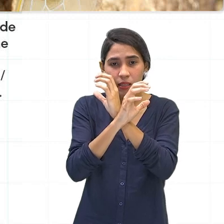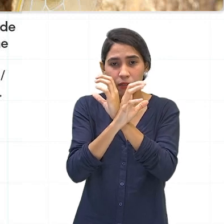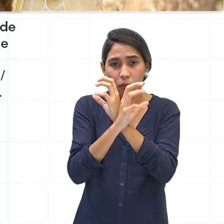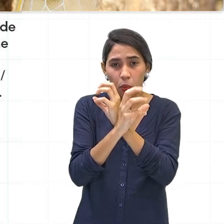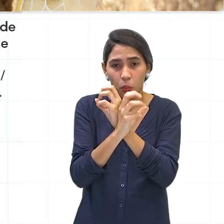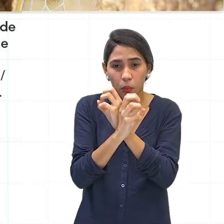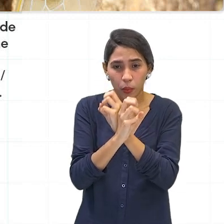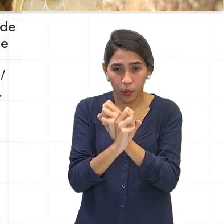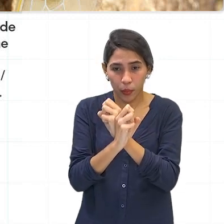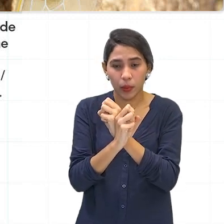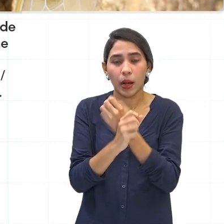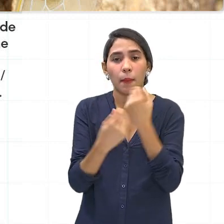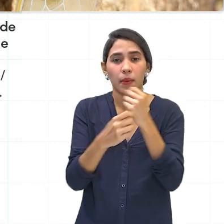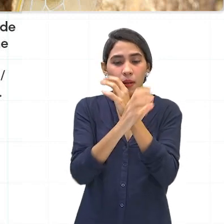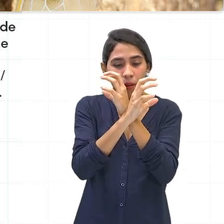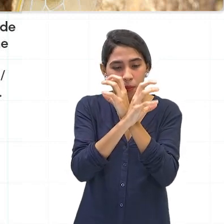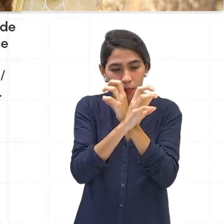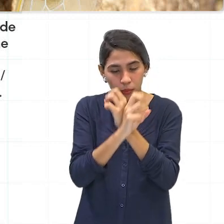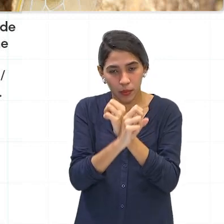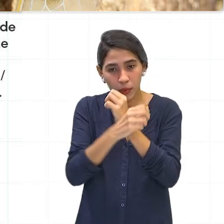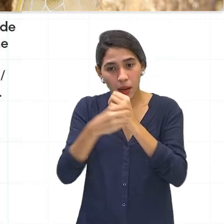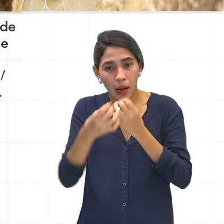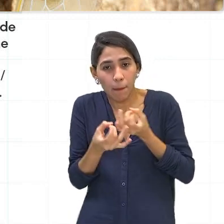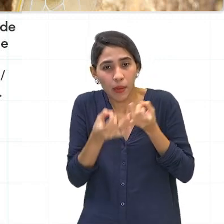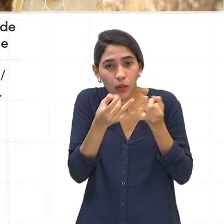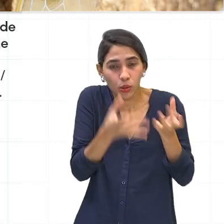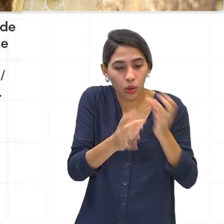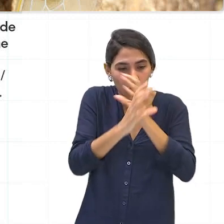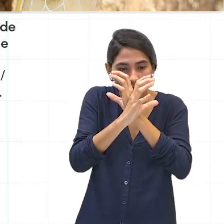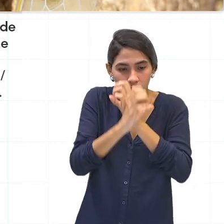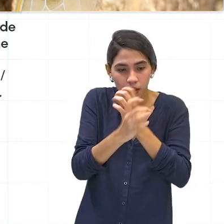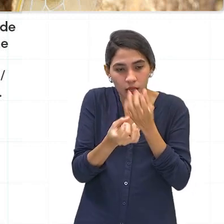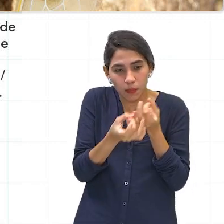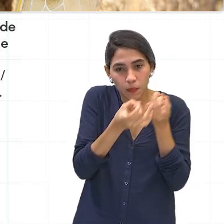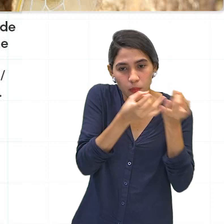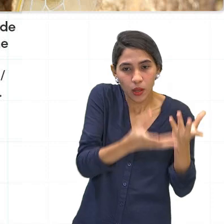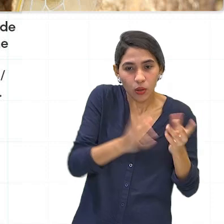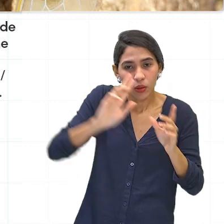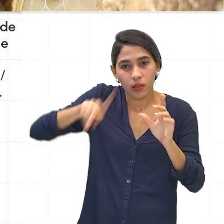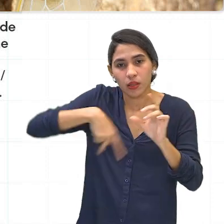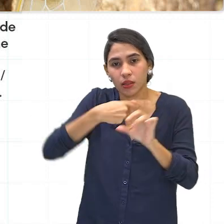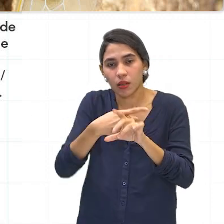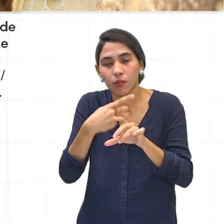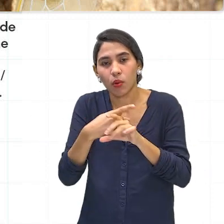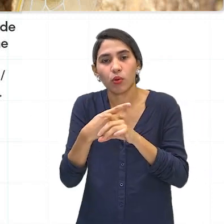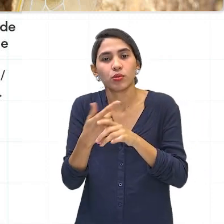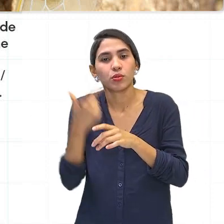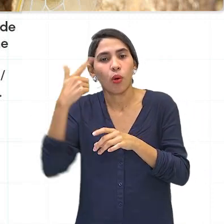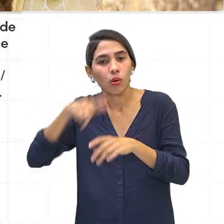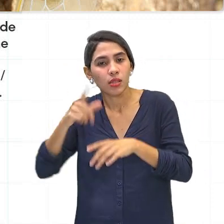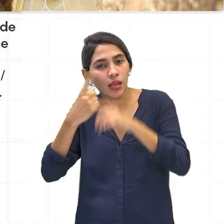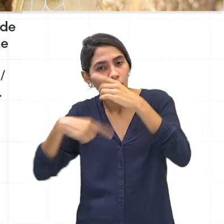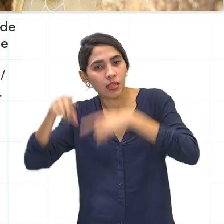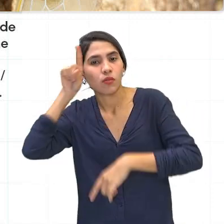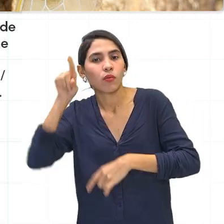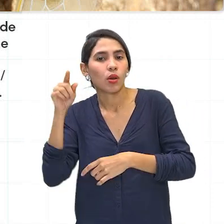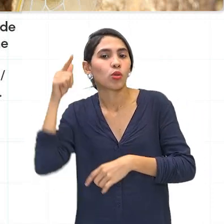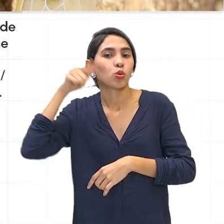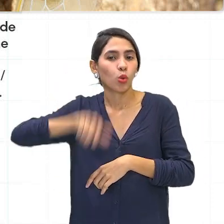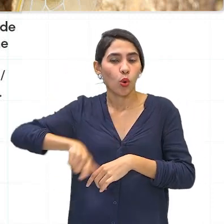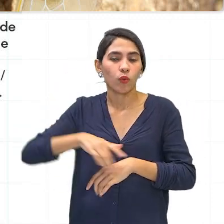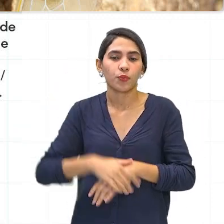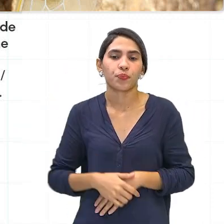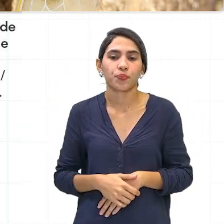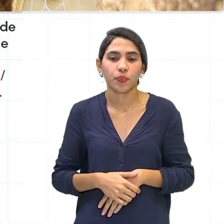acontecer? Ela vai precisar deixar esse esqueleto, né, e depois ela vai desenvolver um novo, né? Então é um período que